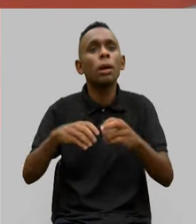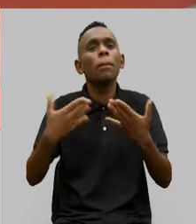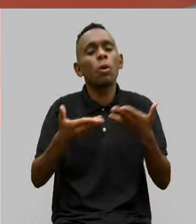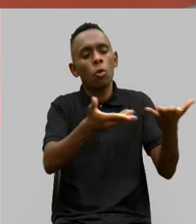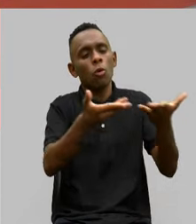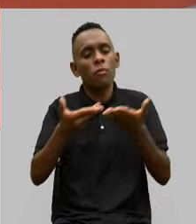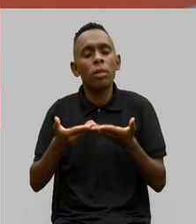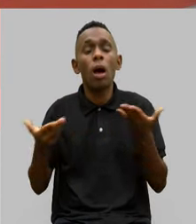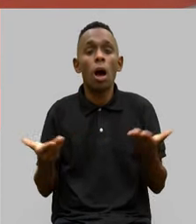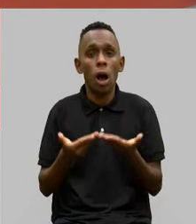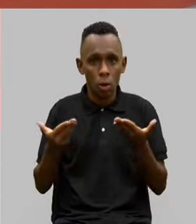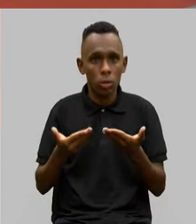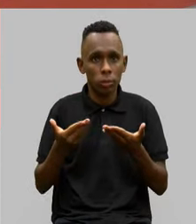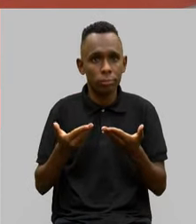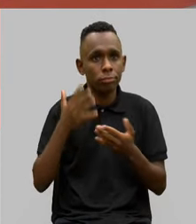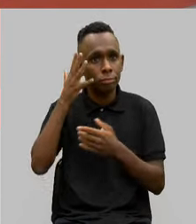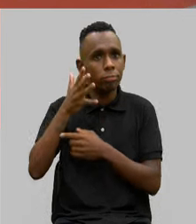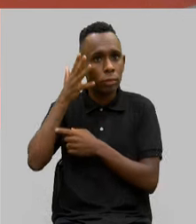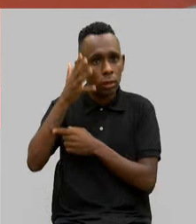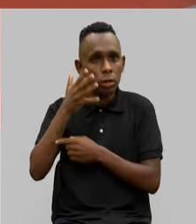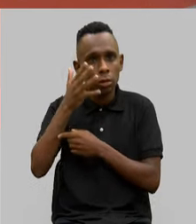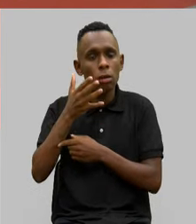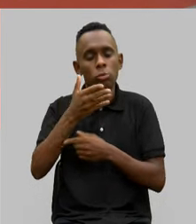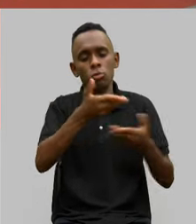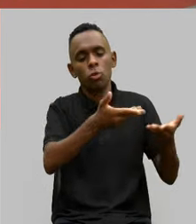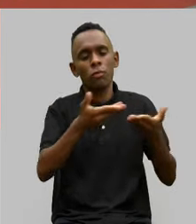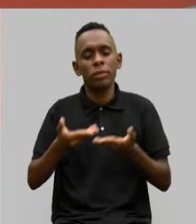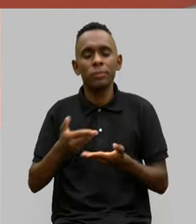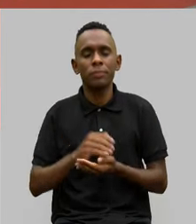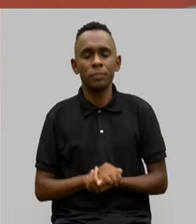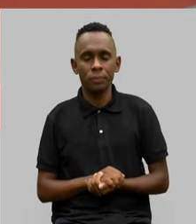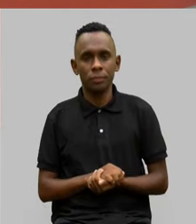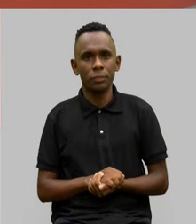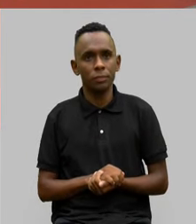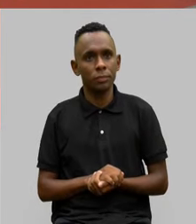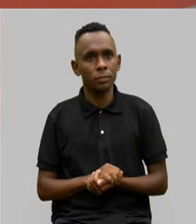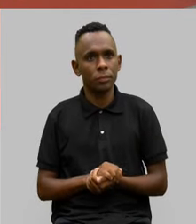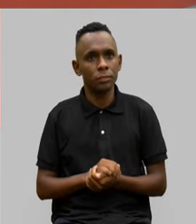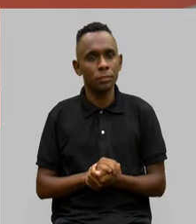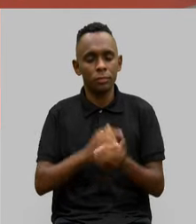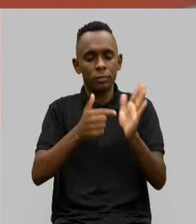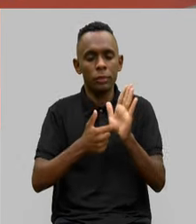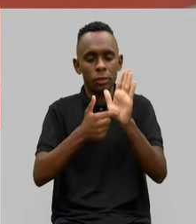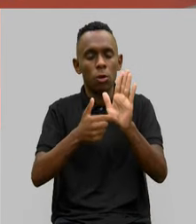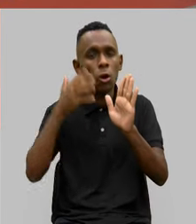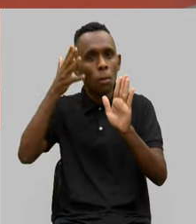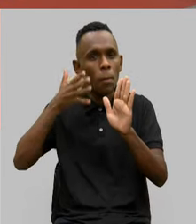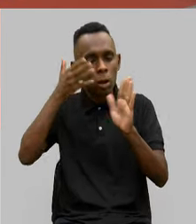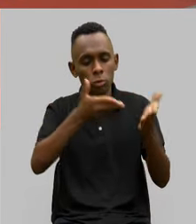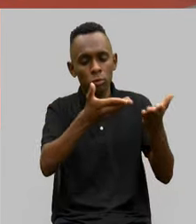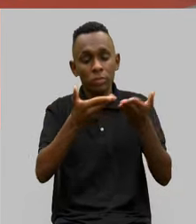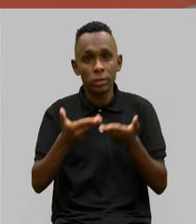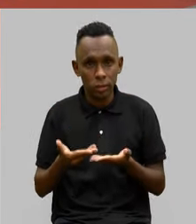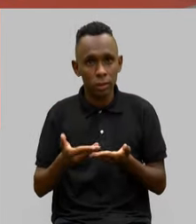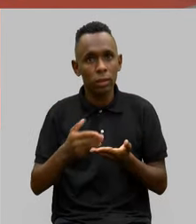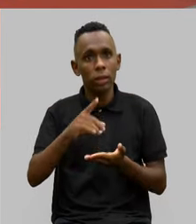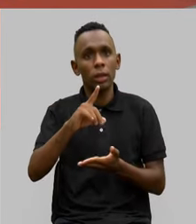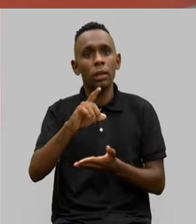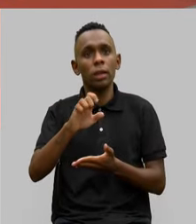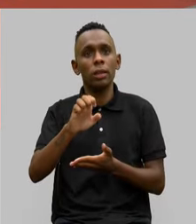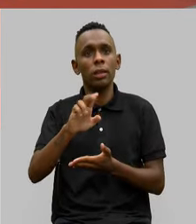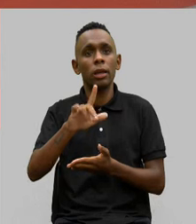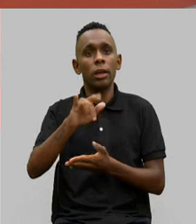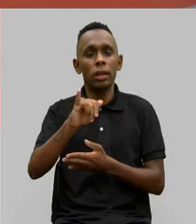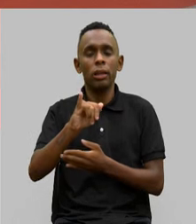tomar assento à mesa os seguintes convidados como expositores convidamos Derli José